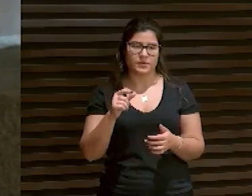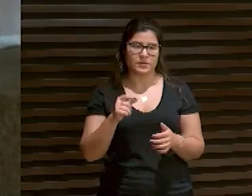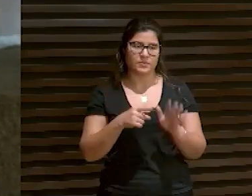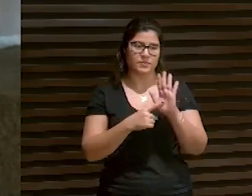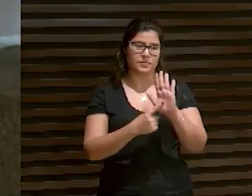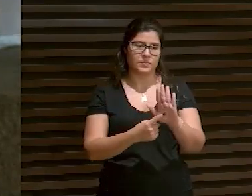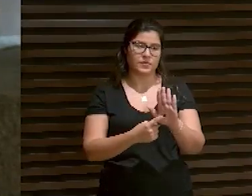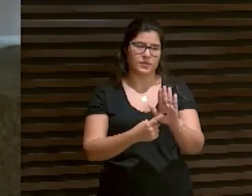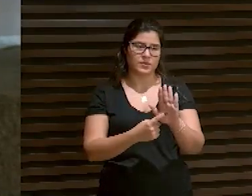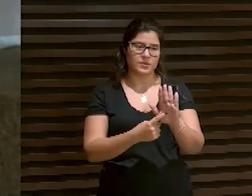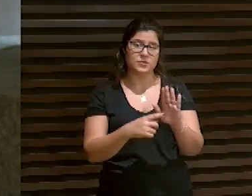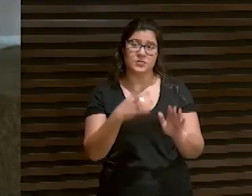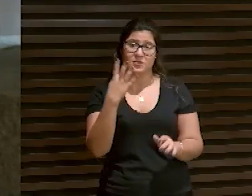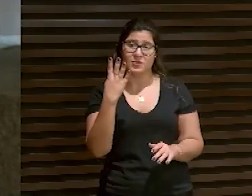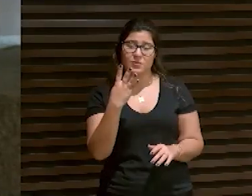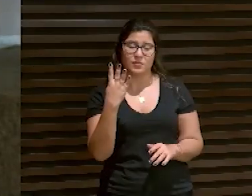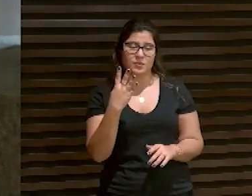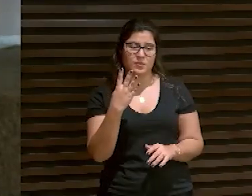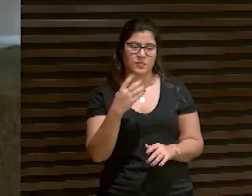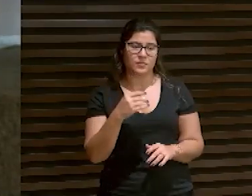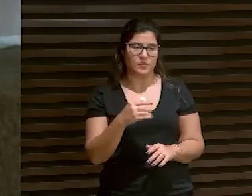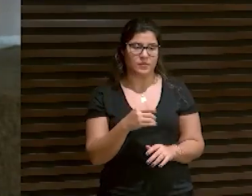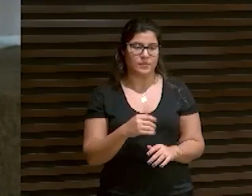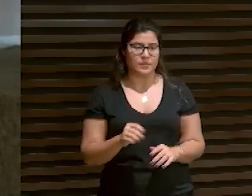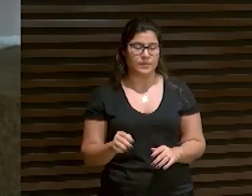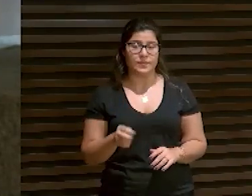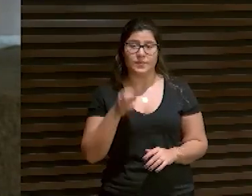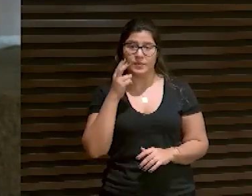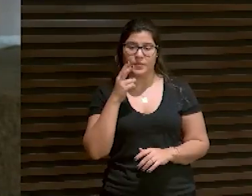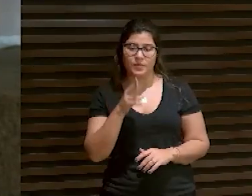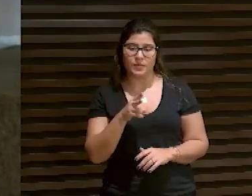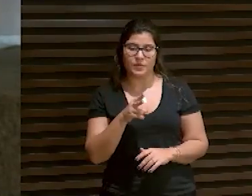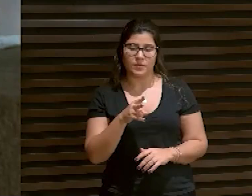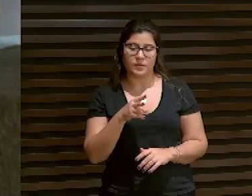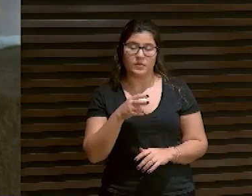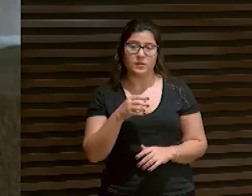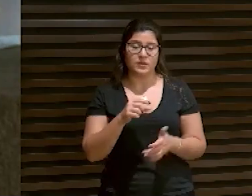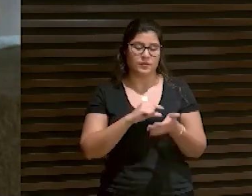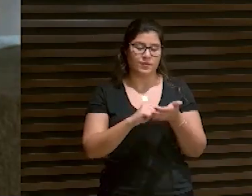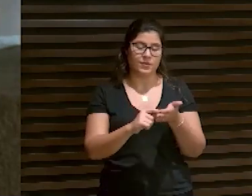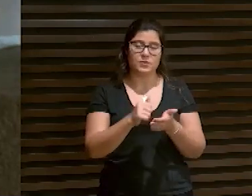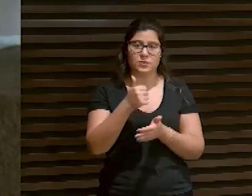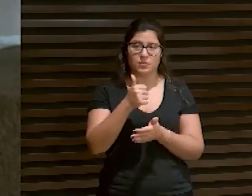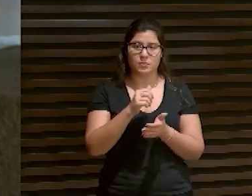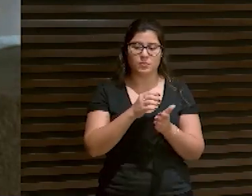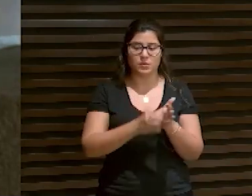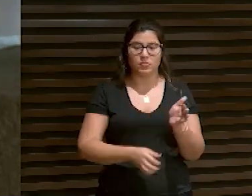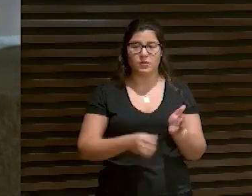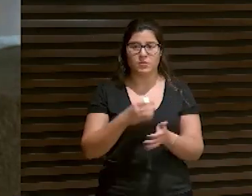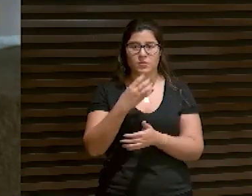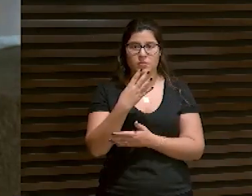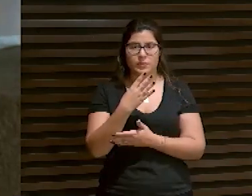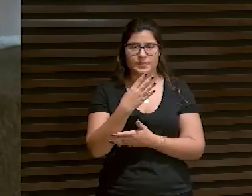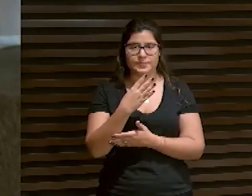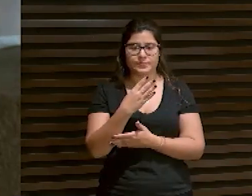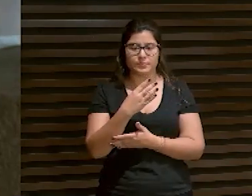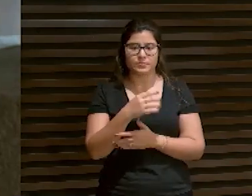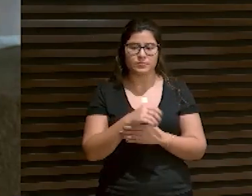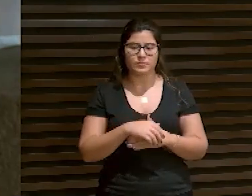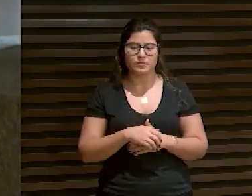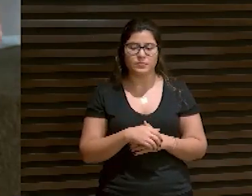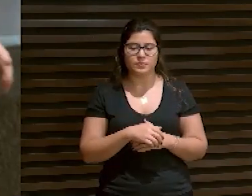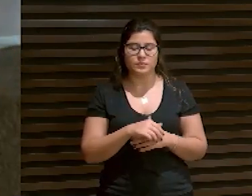4 vezes. Se olharmos, por exemplo, no verso 1 do capítulo 4... olha como diz o